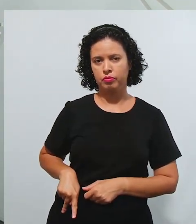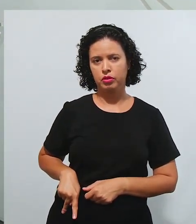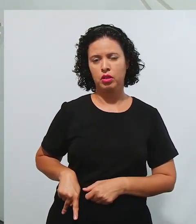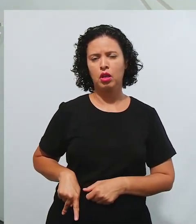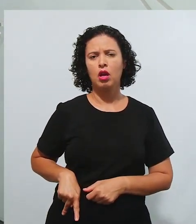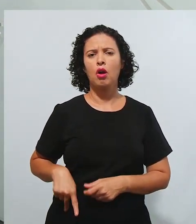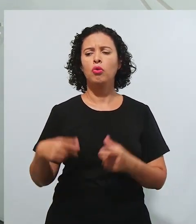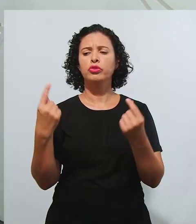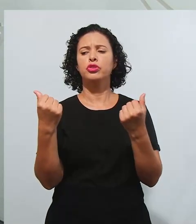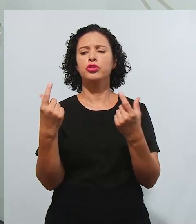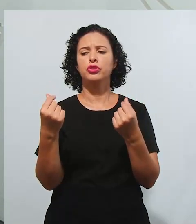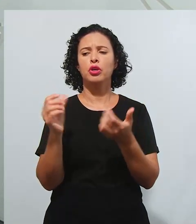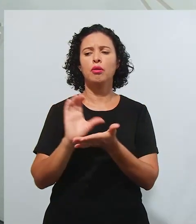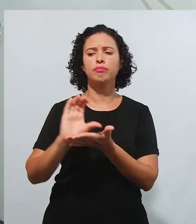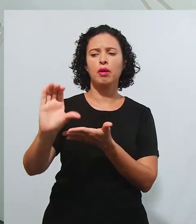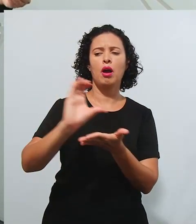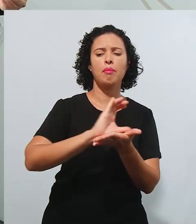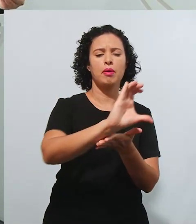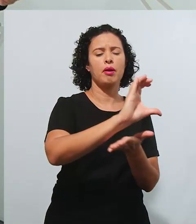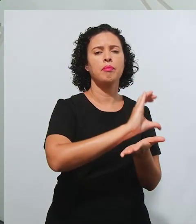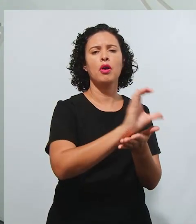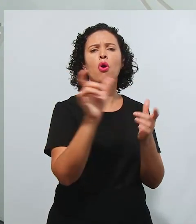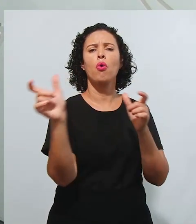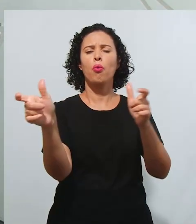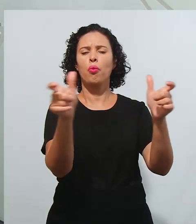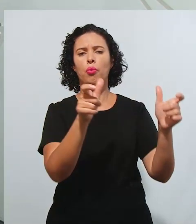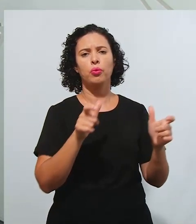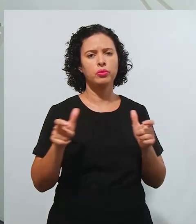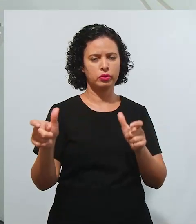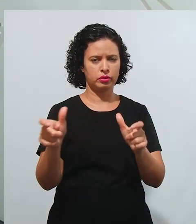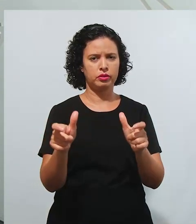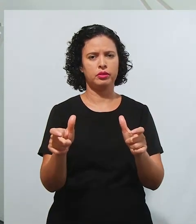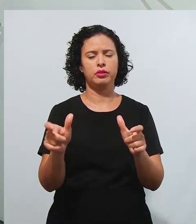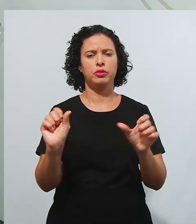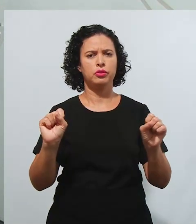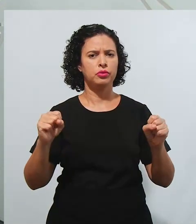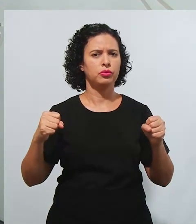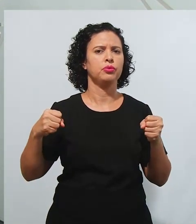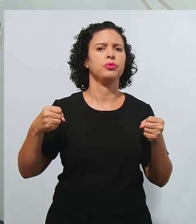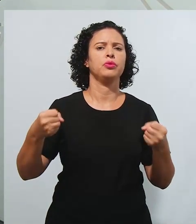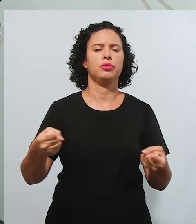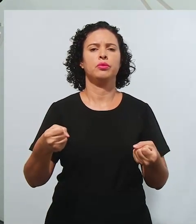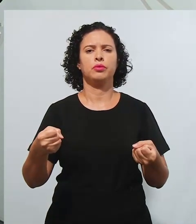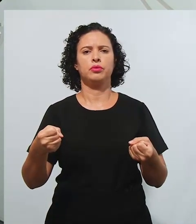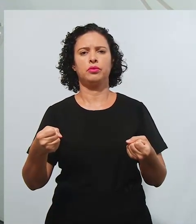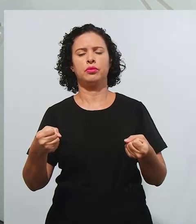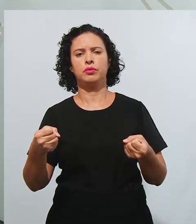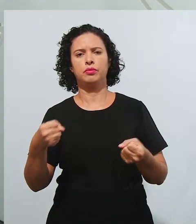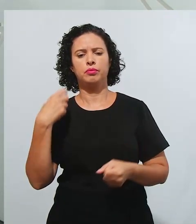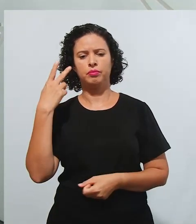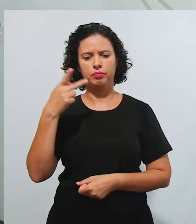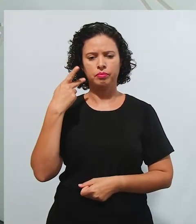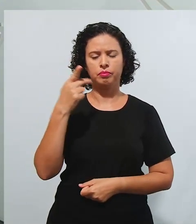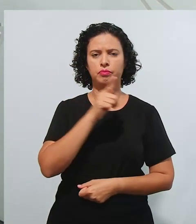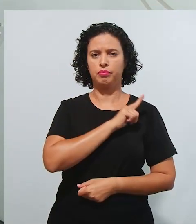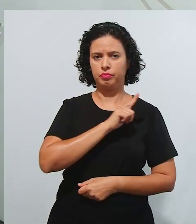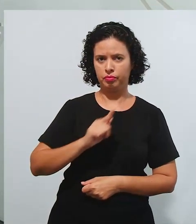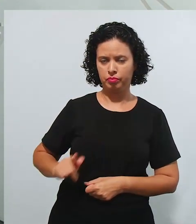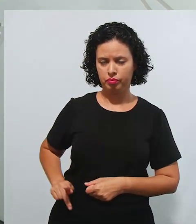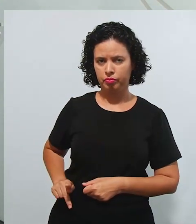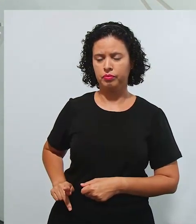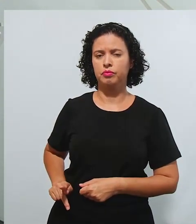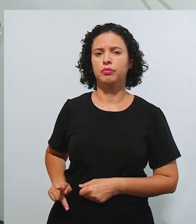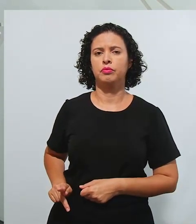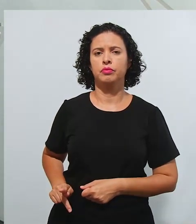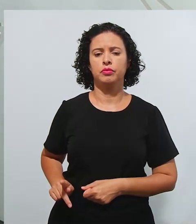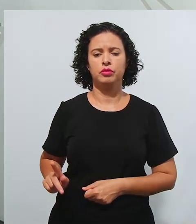para onde vai os gastos públicos, para onde vai o esforço de implementação de uma política pública, para